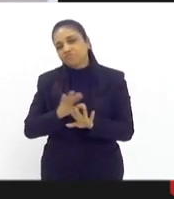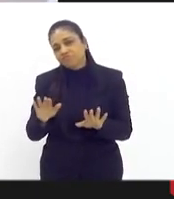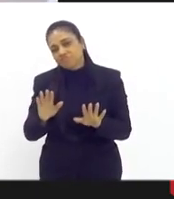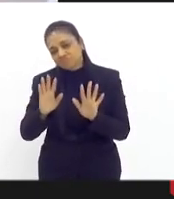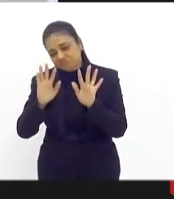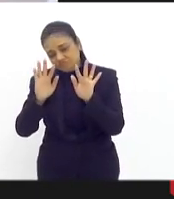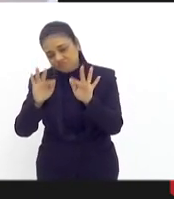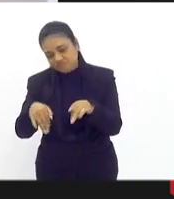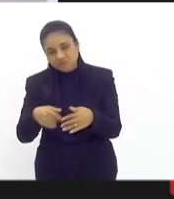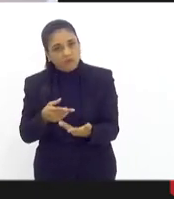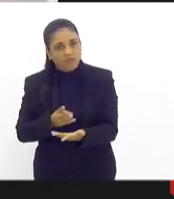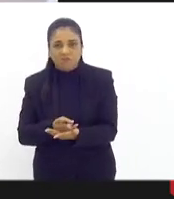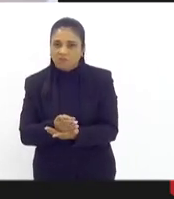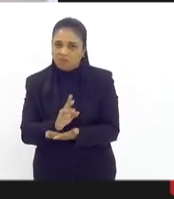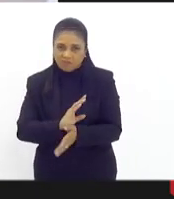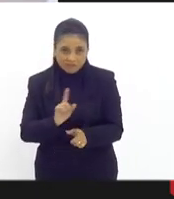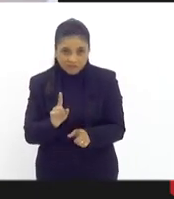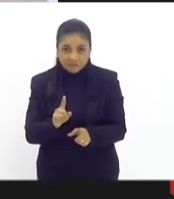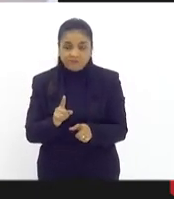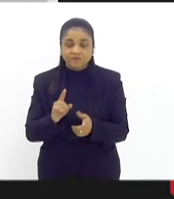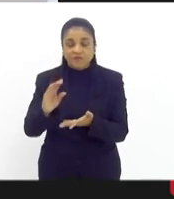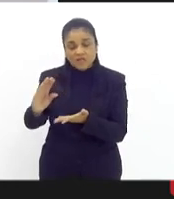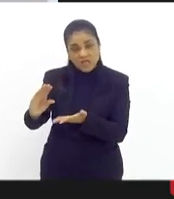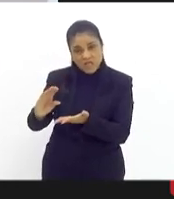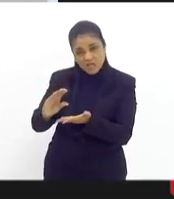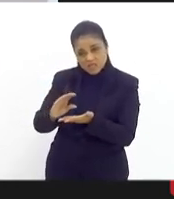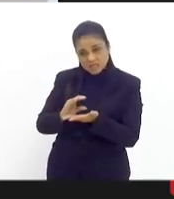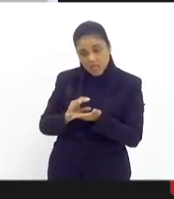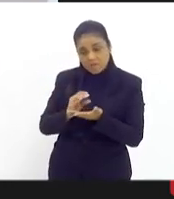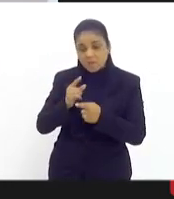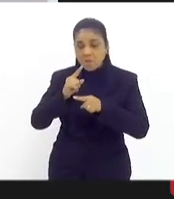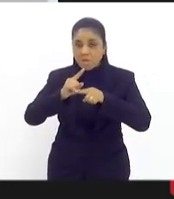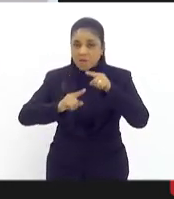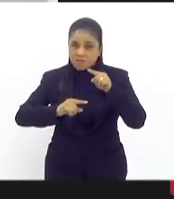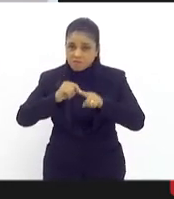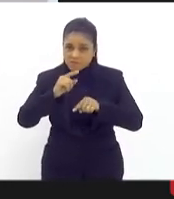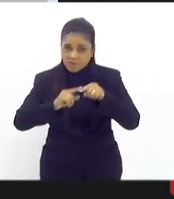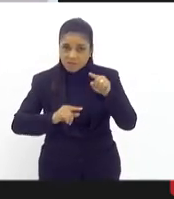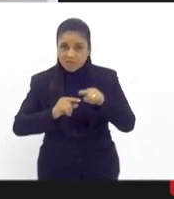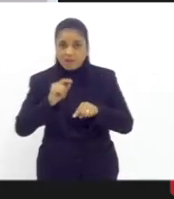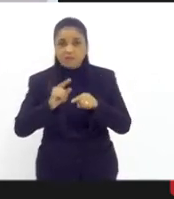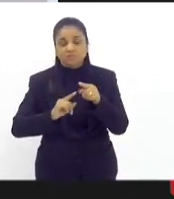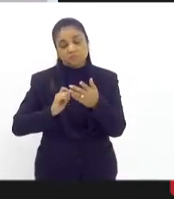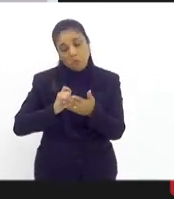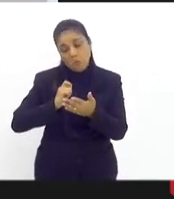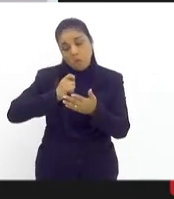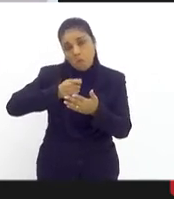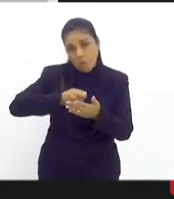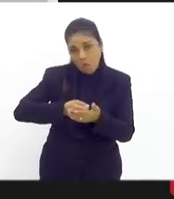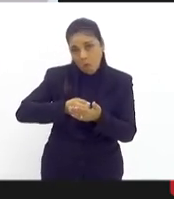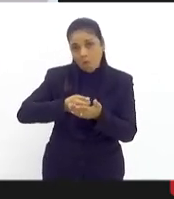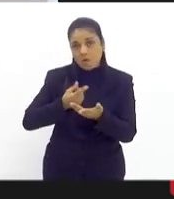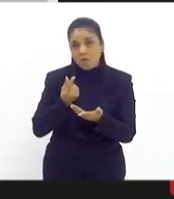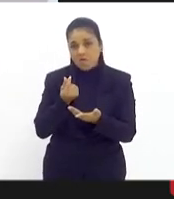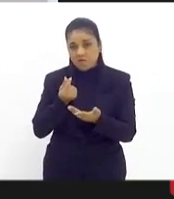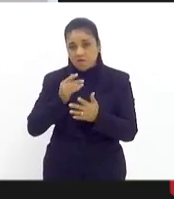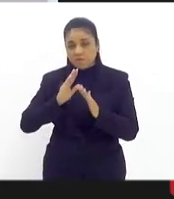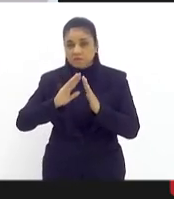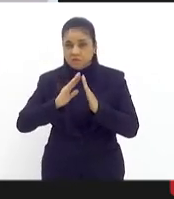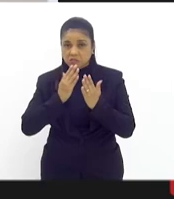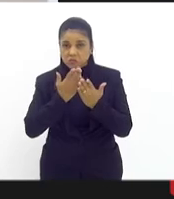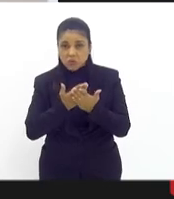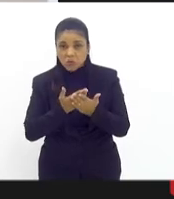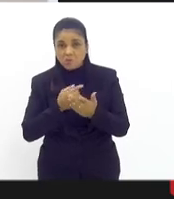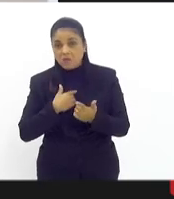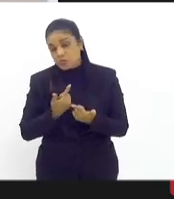tem a continuidade. Então, às vezes, a gente recebe um equipamento ou adquire com a verba da escola, mas a gente não tem a verba, a gente não